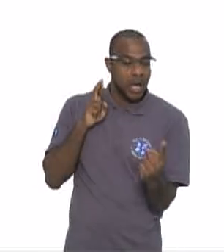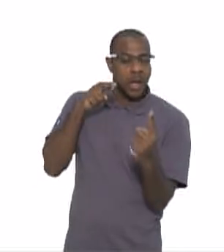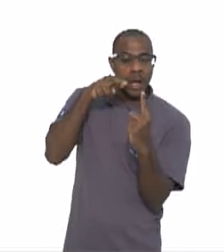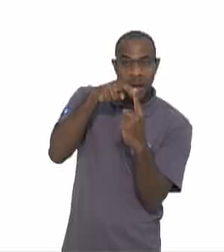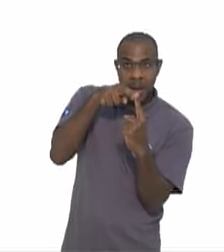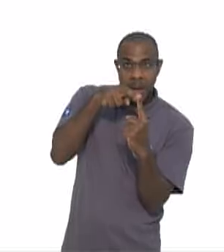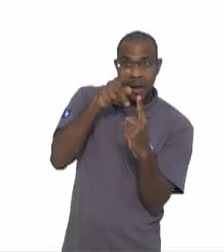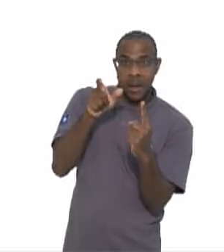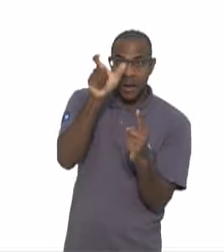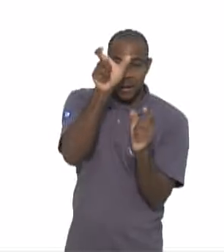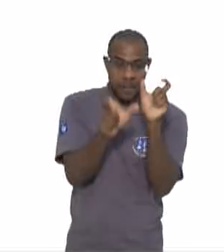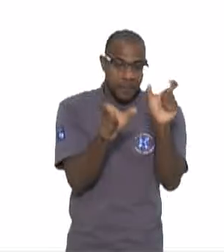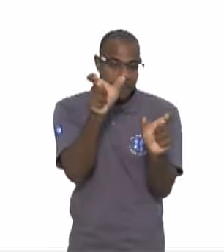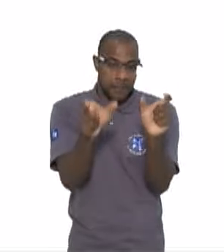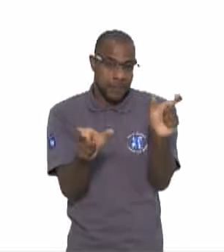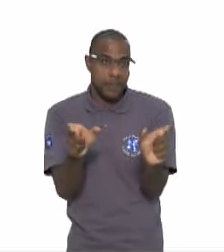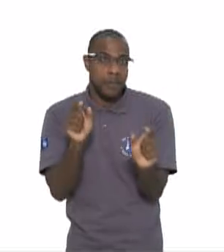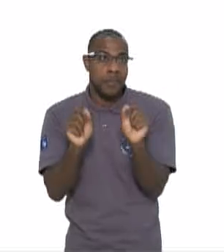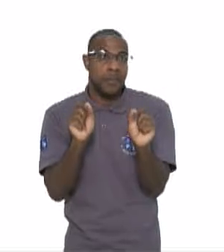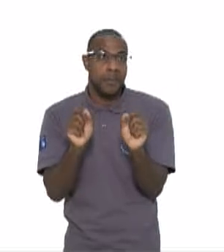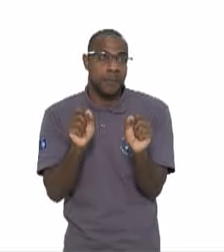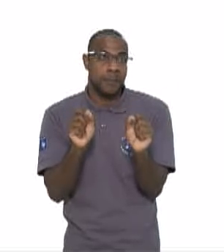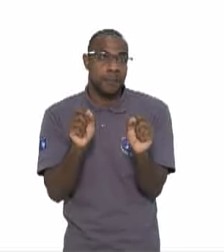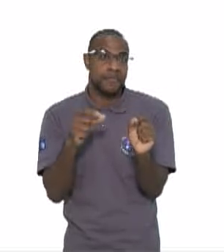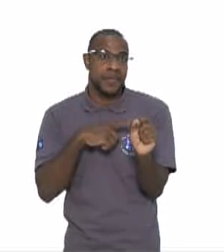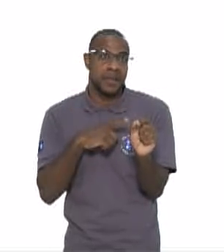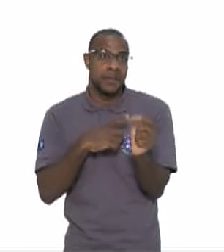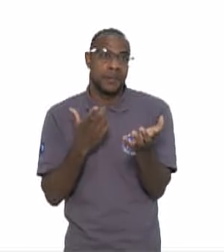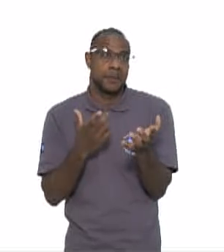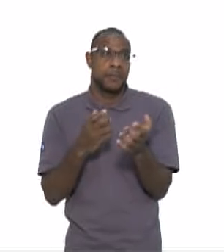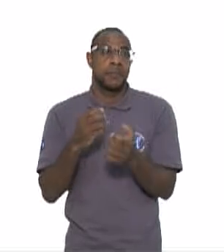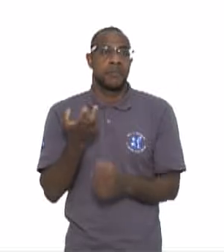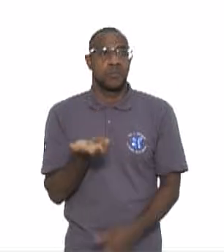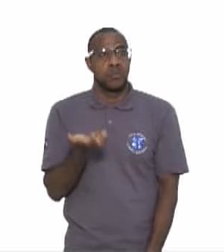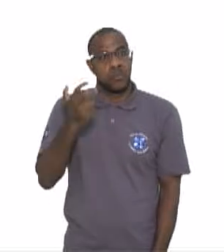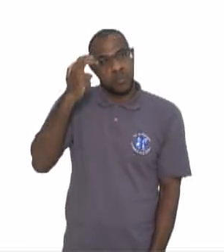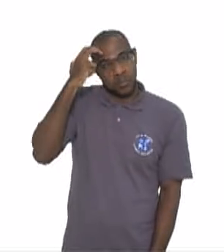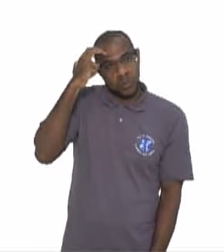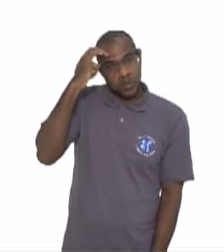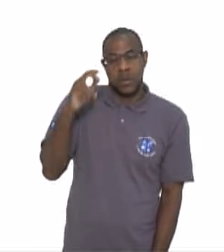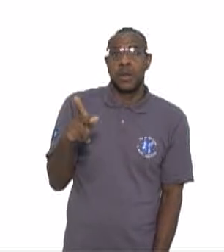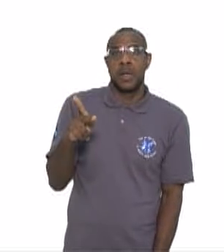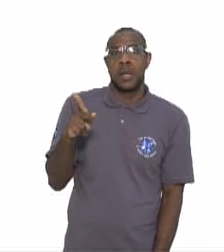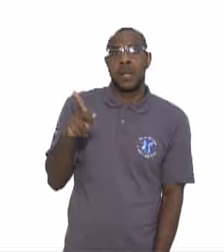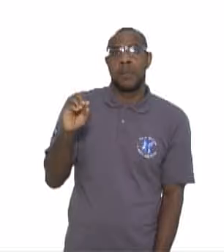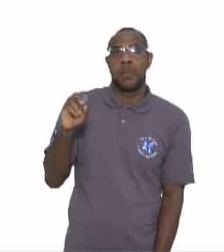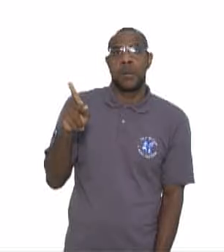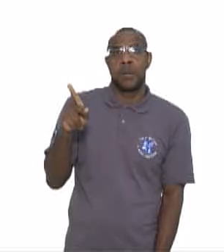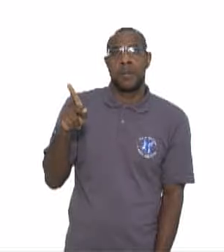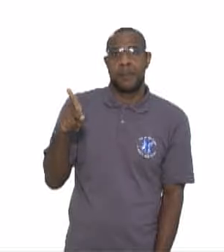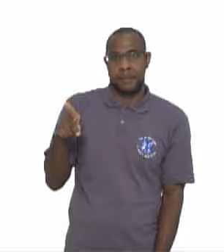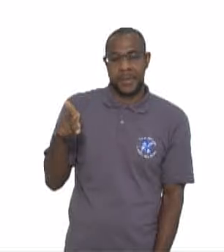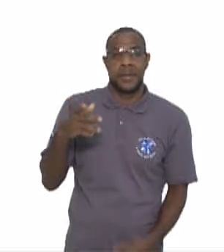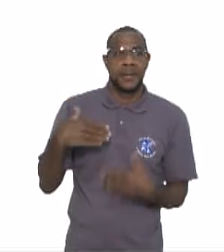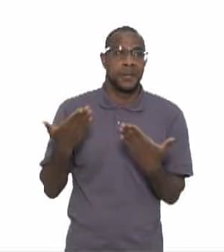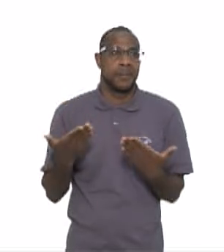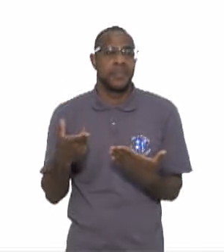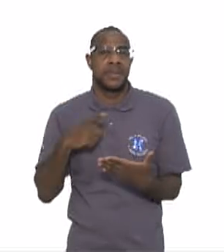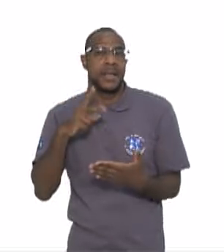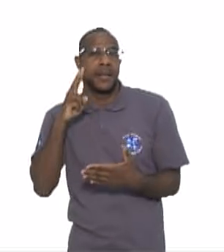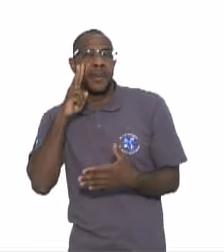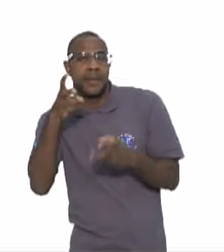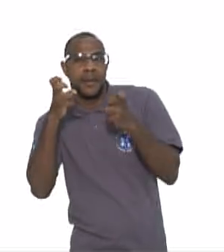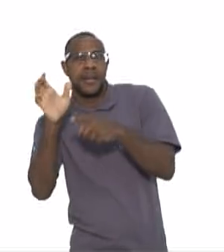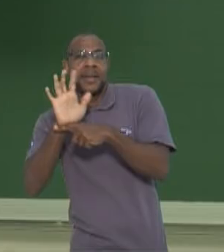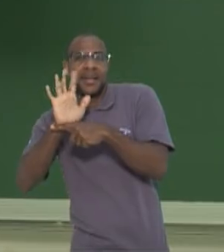referências aos personagens, né, geralmente são da cultura pop, que foi isso que eu falei, isso que nos chega com mais facilidade, que tem na televisão, que